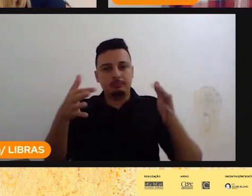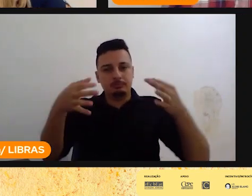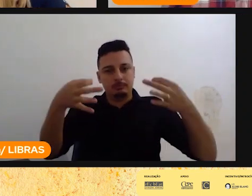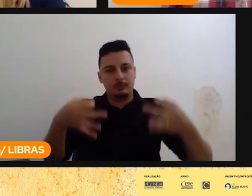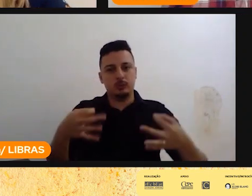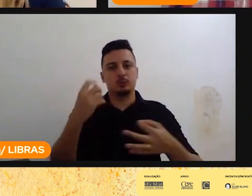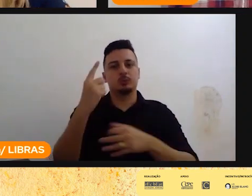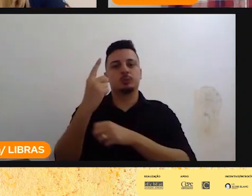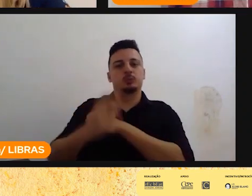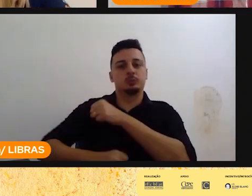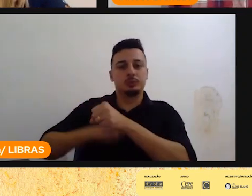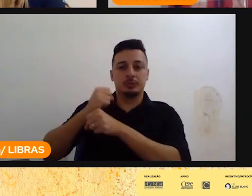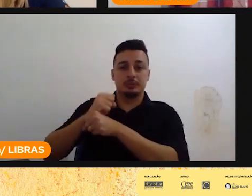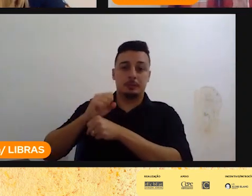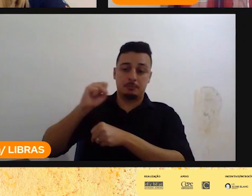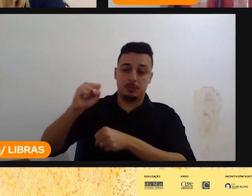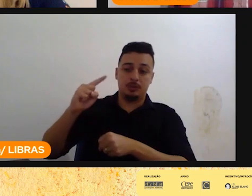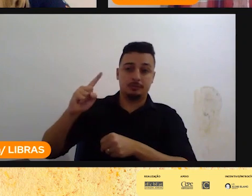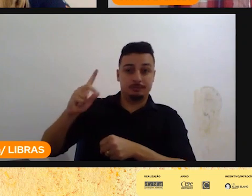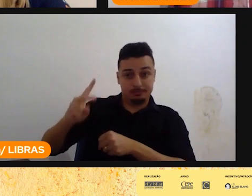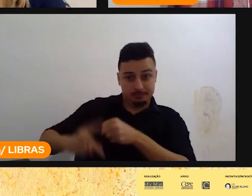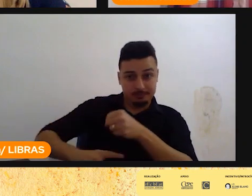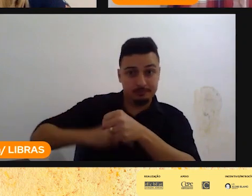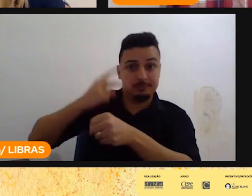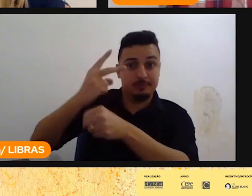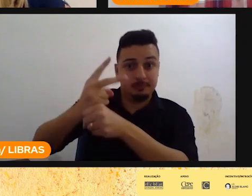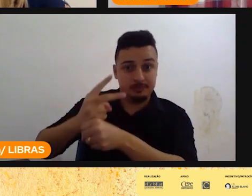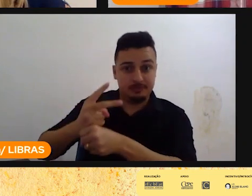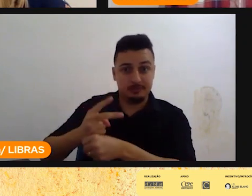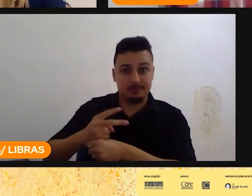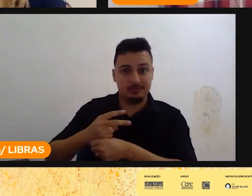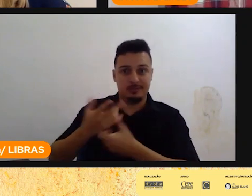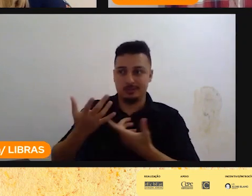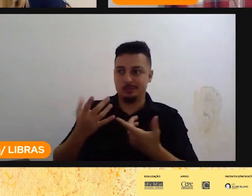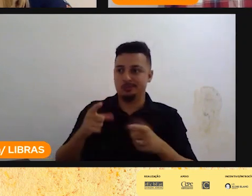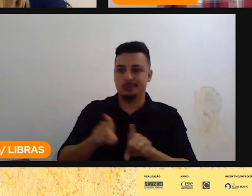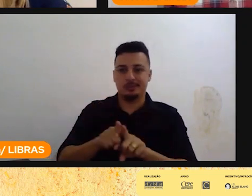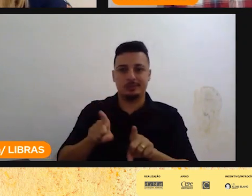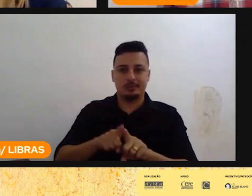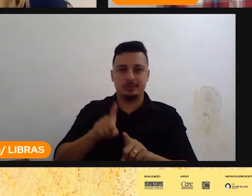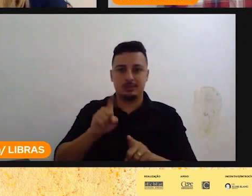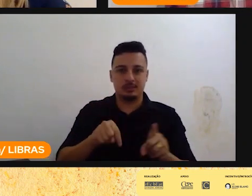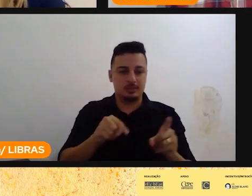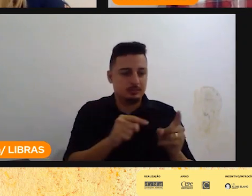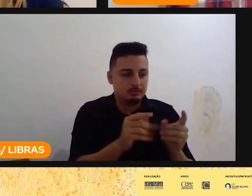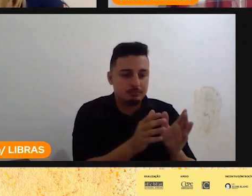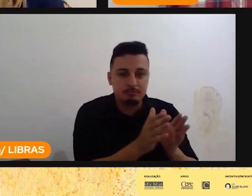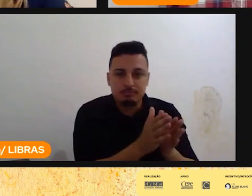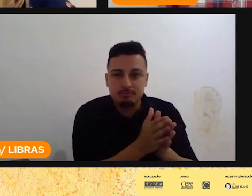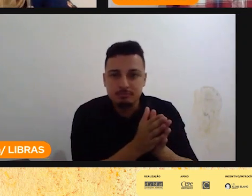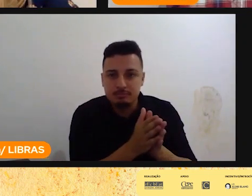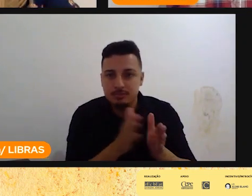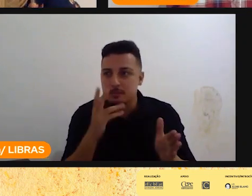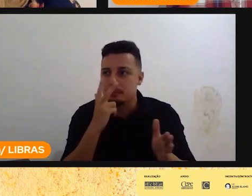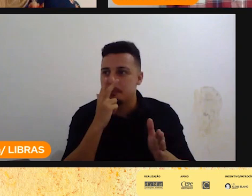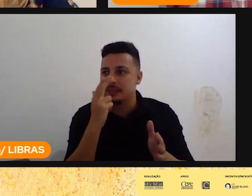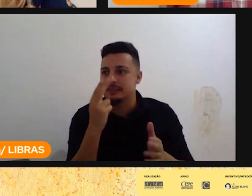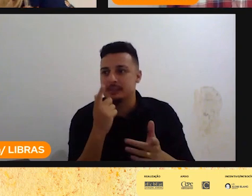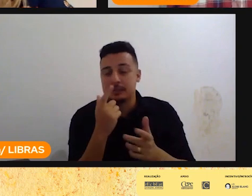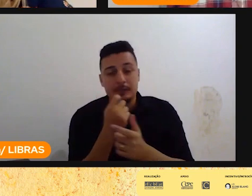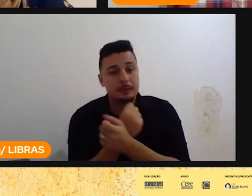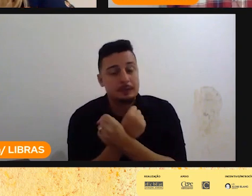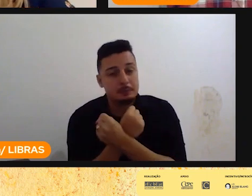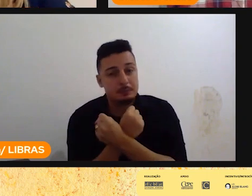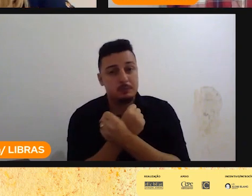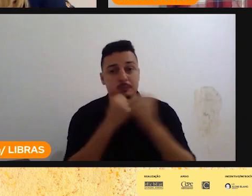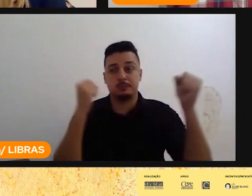também pode ser prorrogado por mais um, ou seja, já é também na prática um prazo quase impossível de você